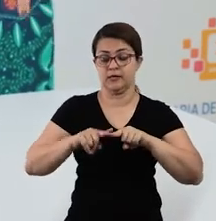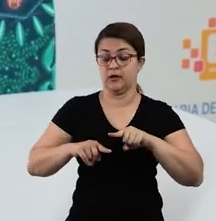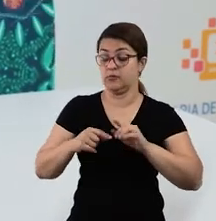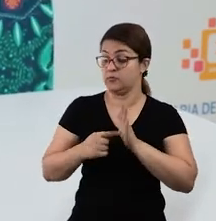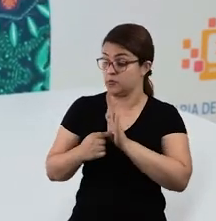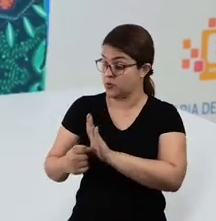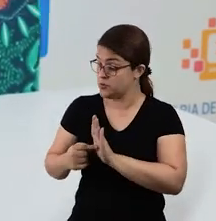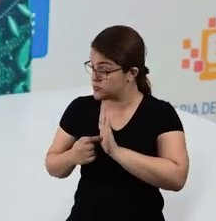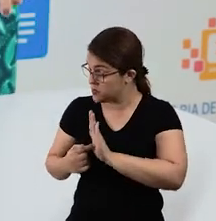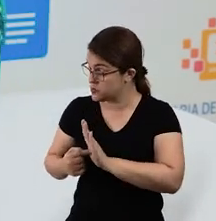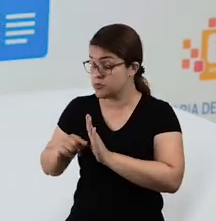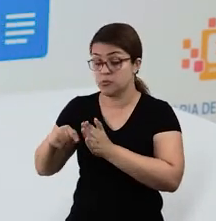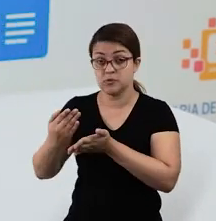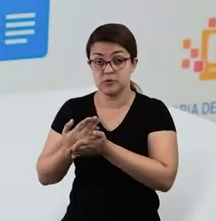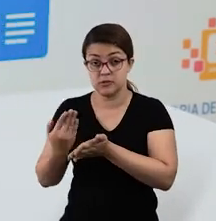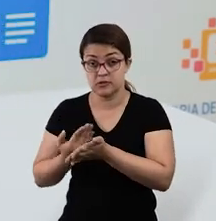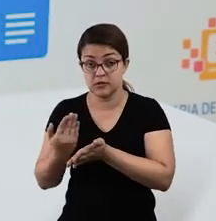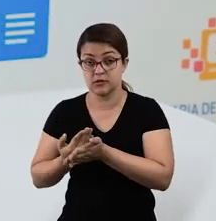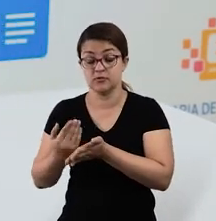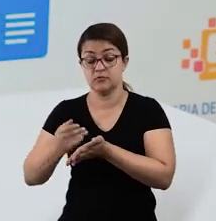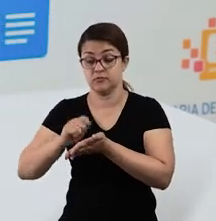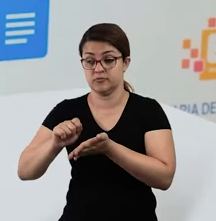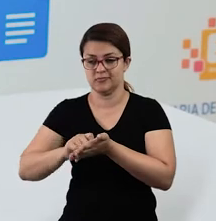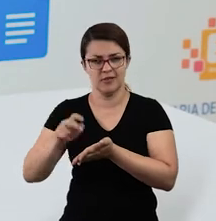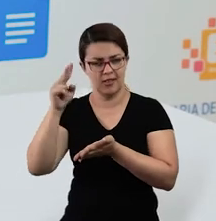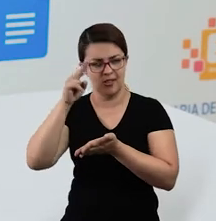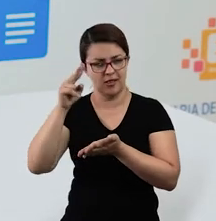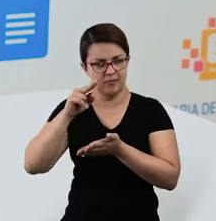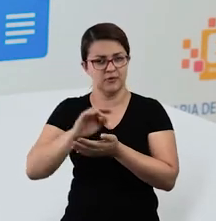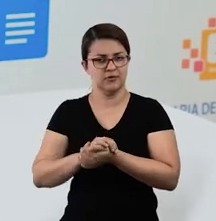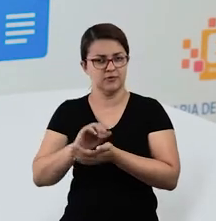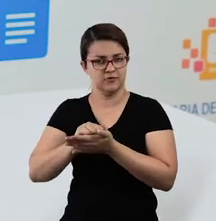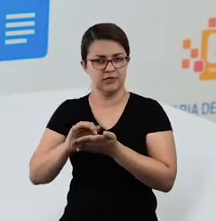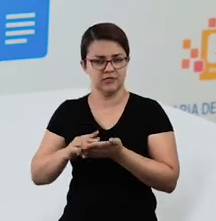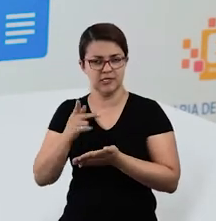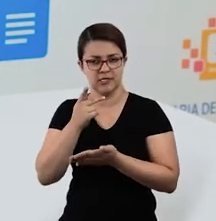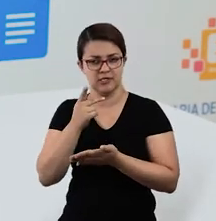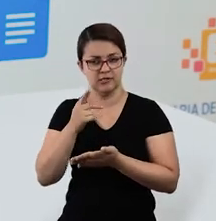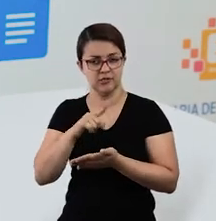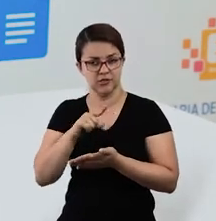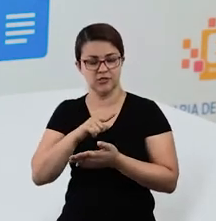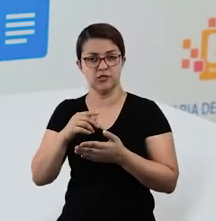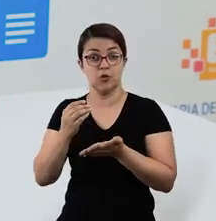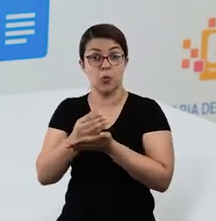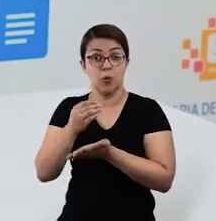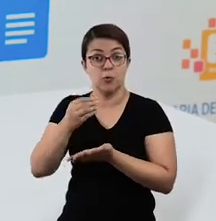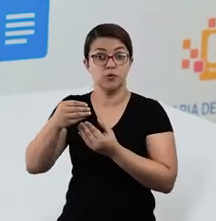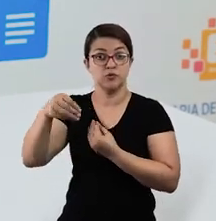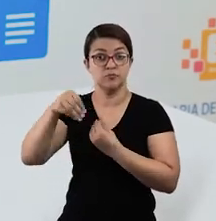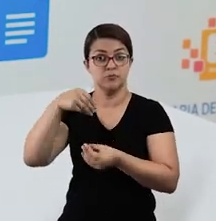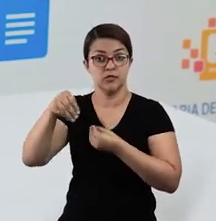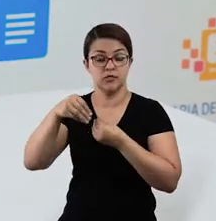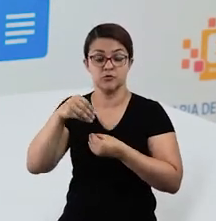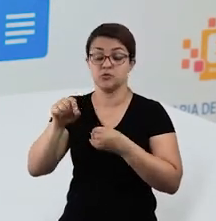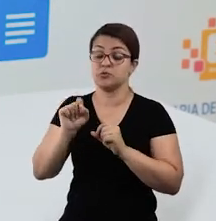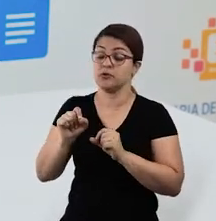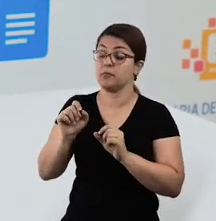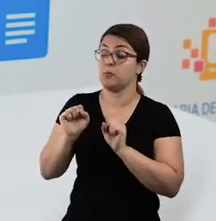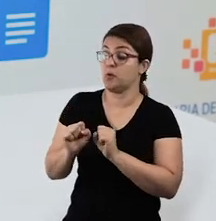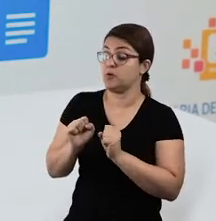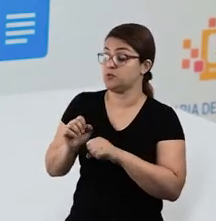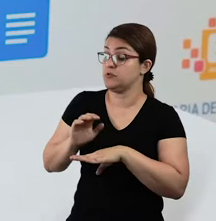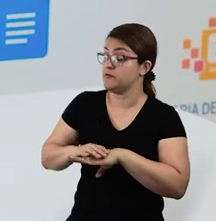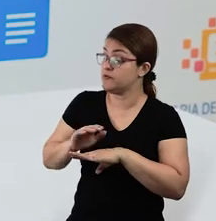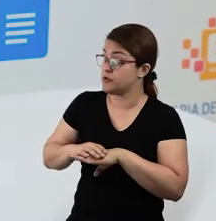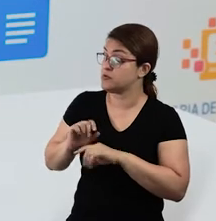fazer o registro no caderno. Então, na atividade lá, a gente tinha o copo de plástico, um outro material que pode ser feito, esse copo, vidro.